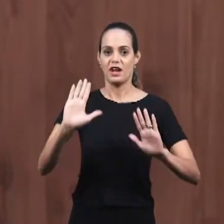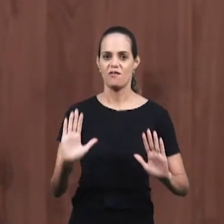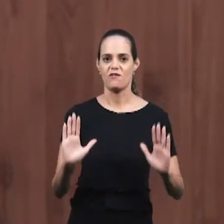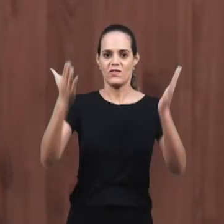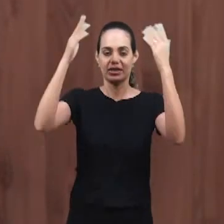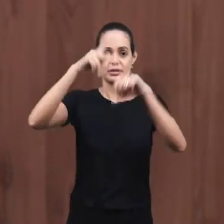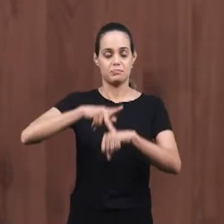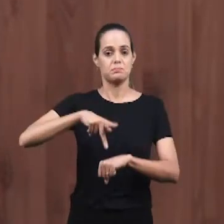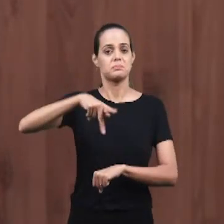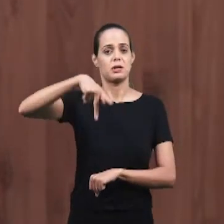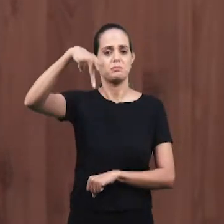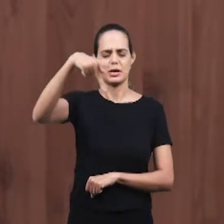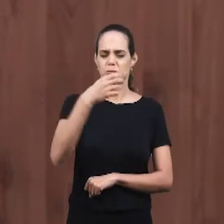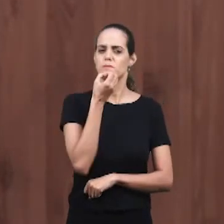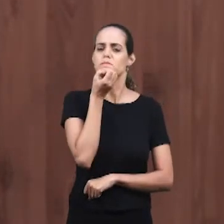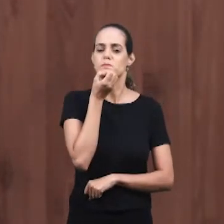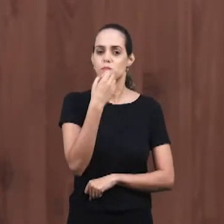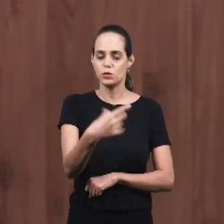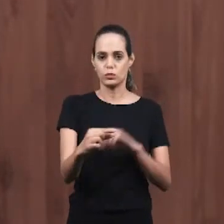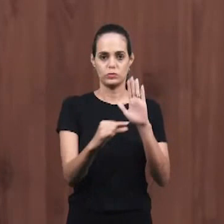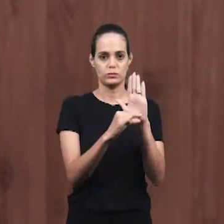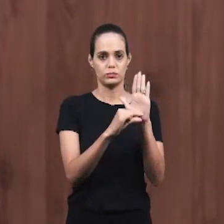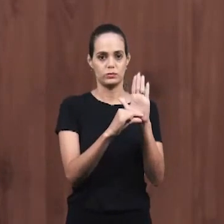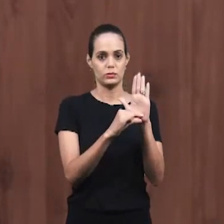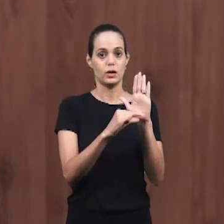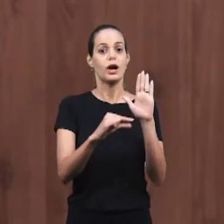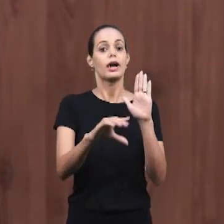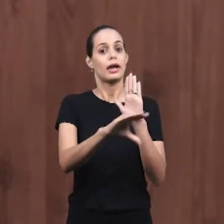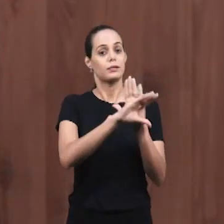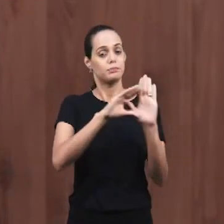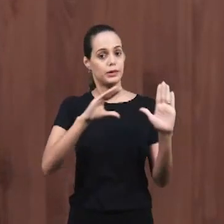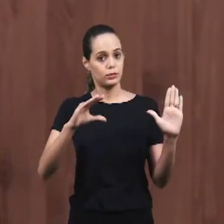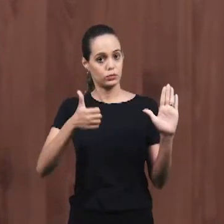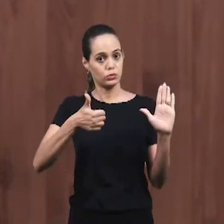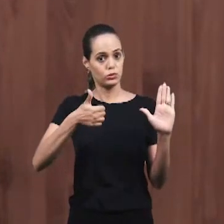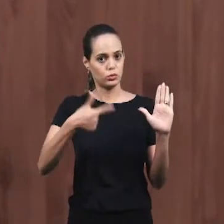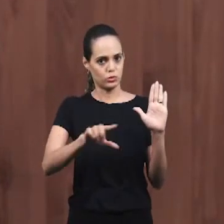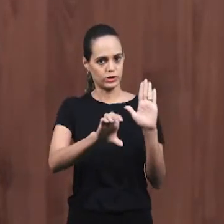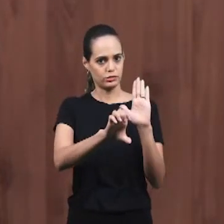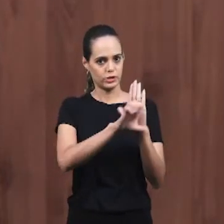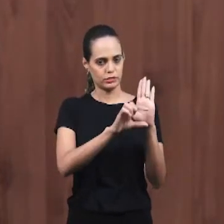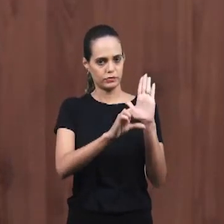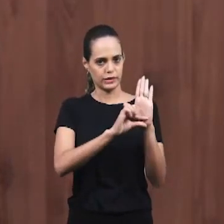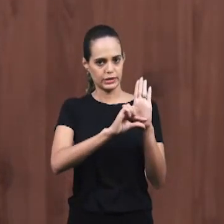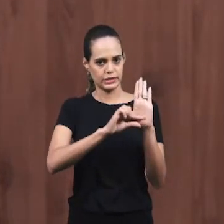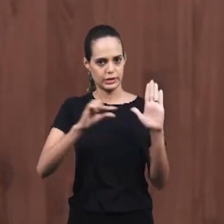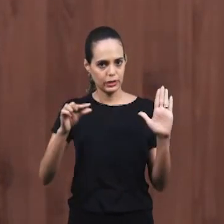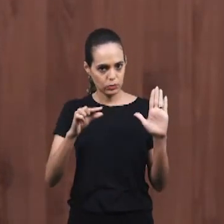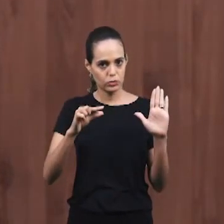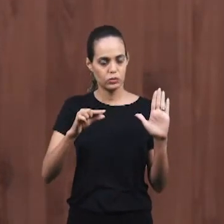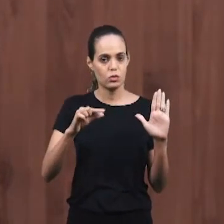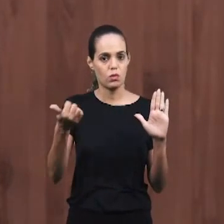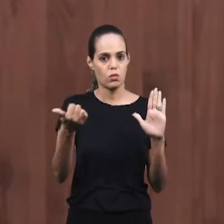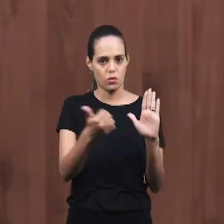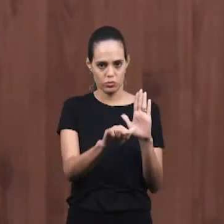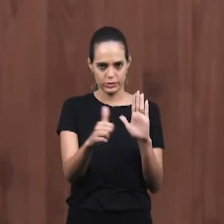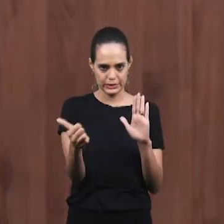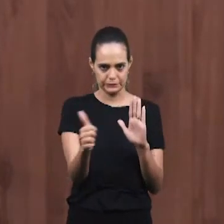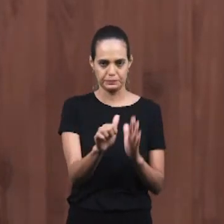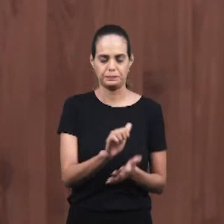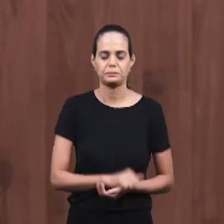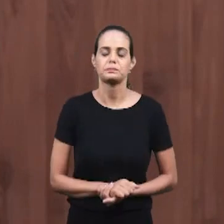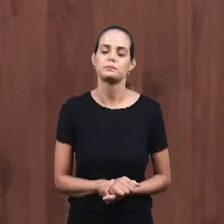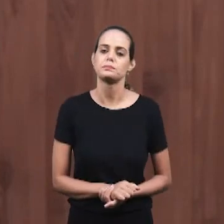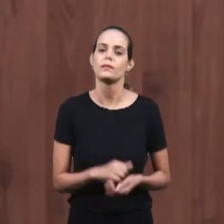festa era Páscoa, porque isso foi citado pela irmã, aí a leitura do capítulo 12 de Êxodo, versículo